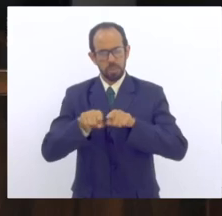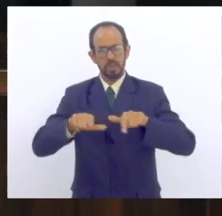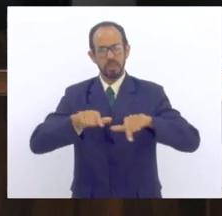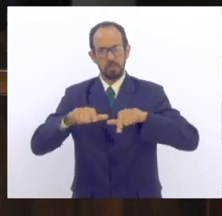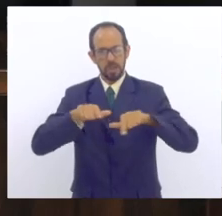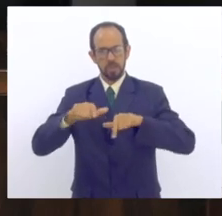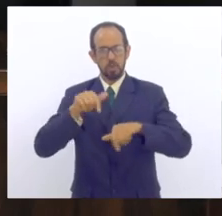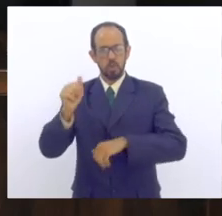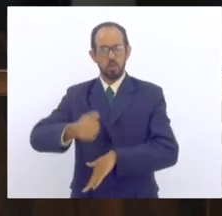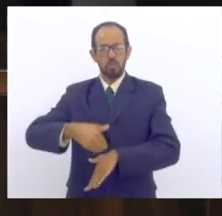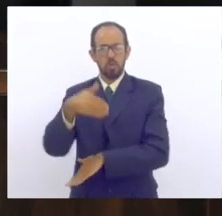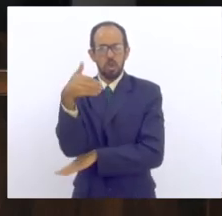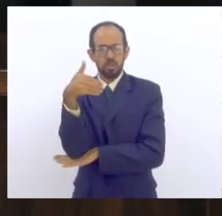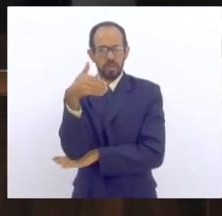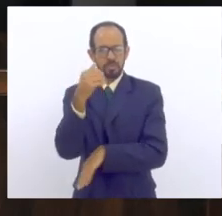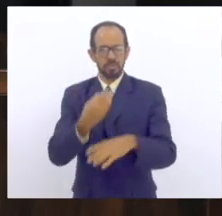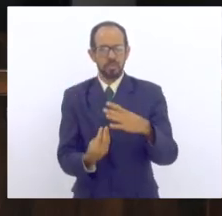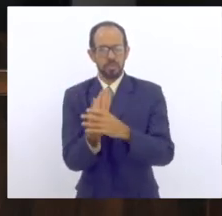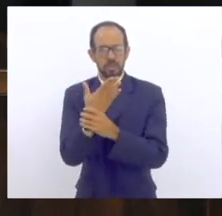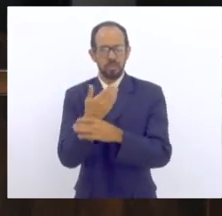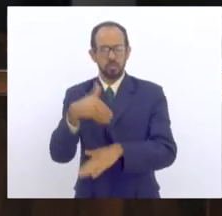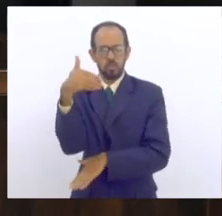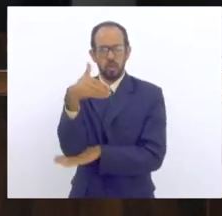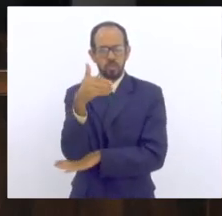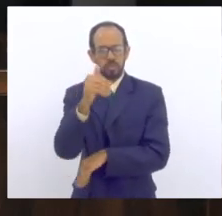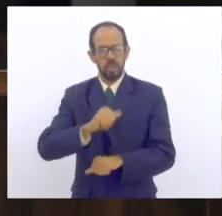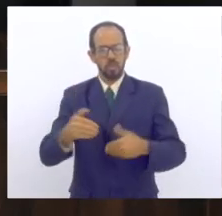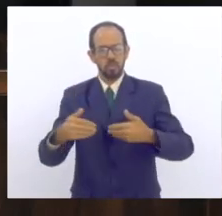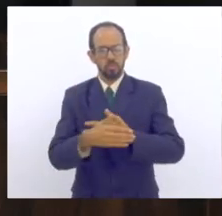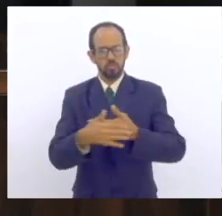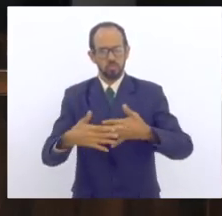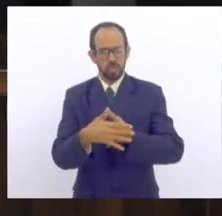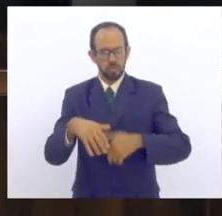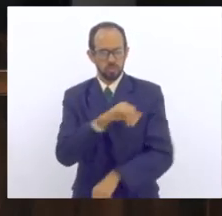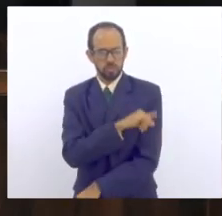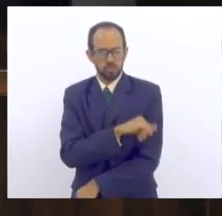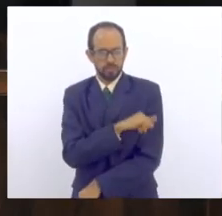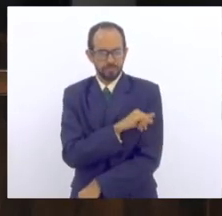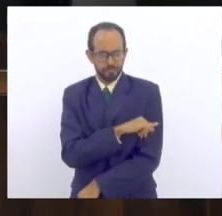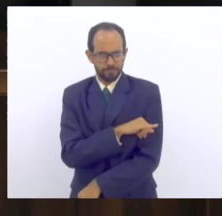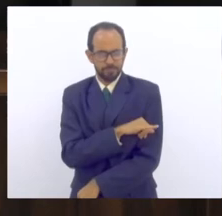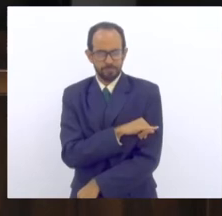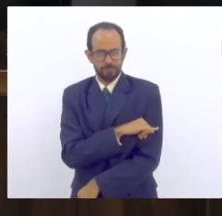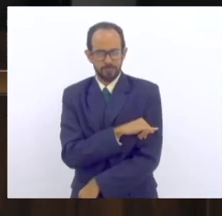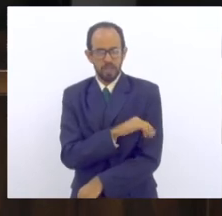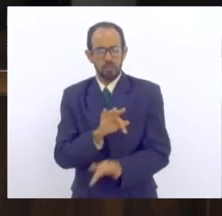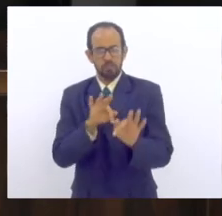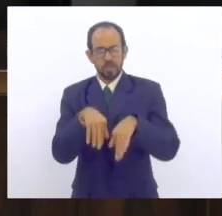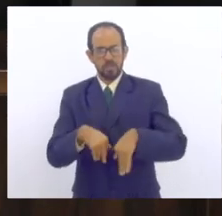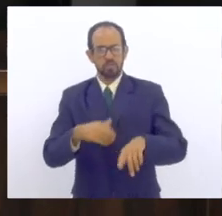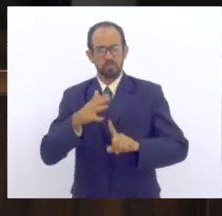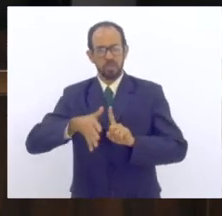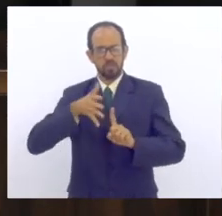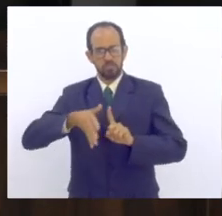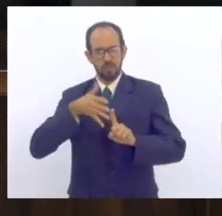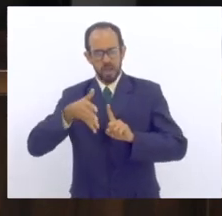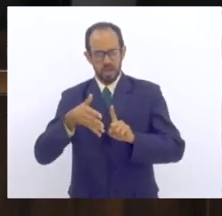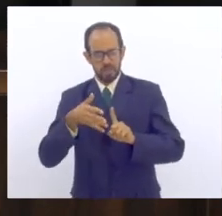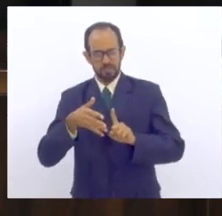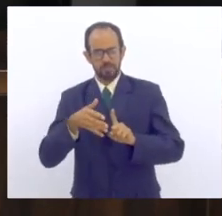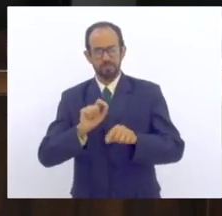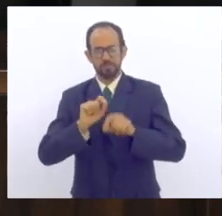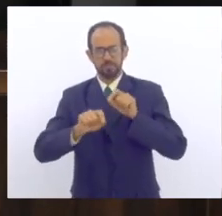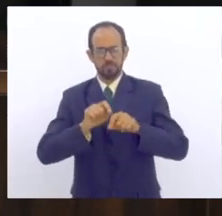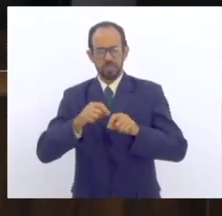um dos primeiros hotéis de rotatividade no centro do Rio de Janeiro finalizo essa minha fala reafirmando que